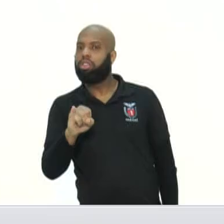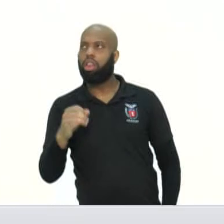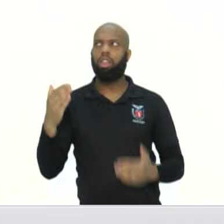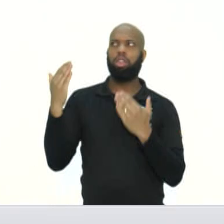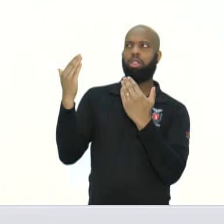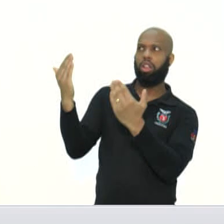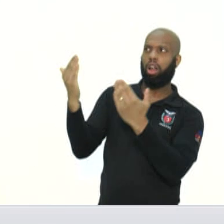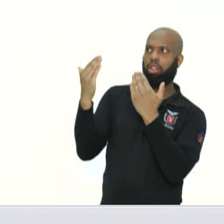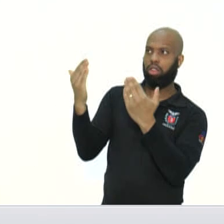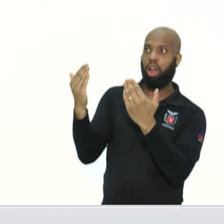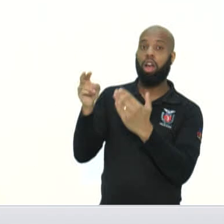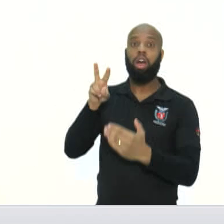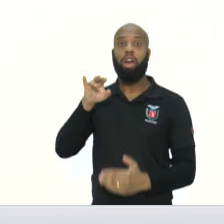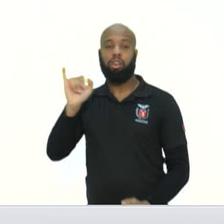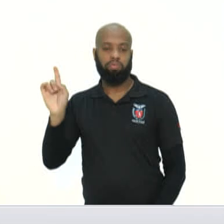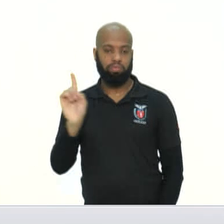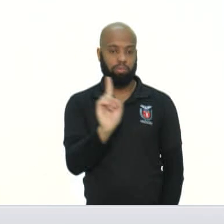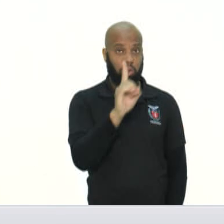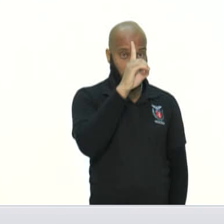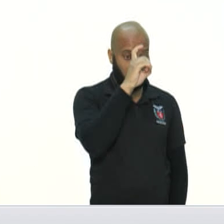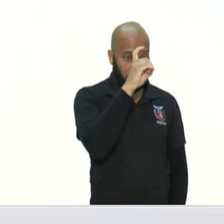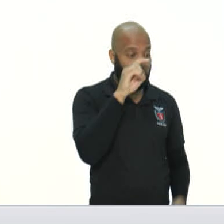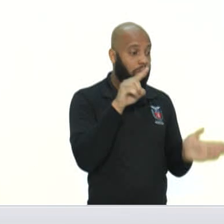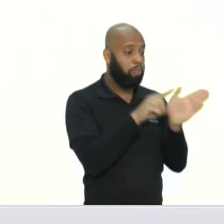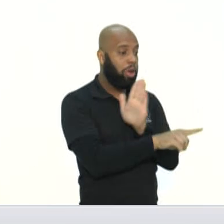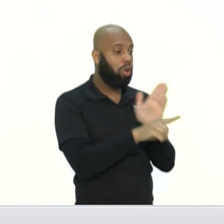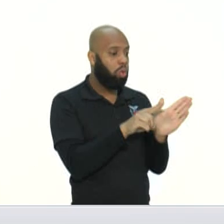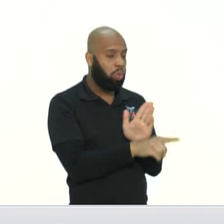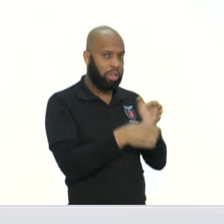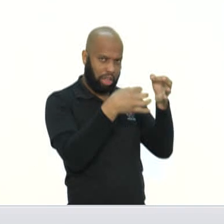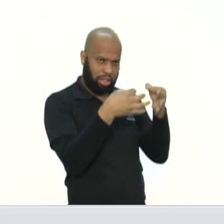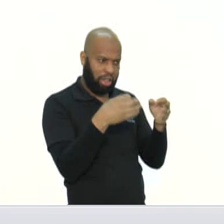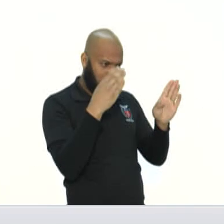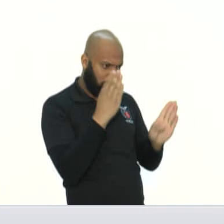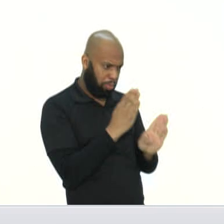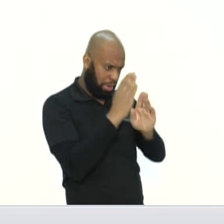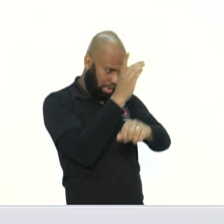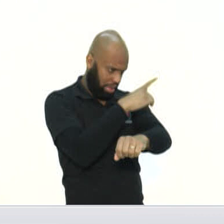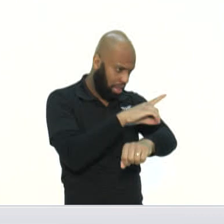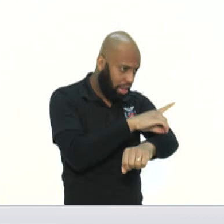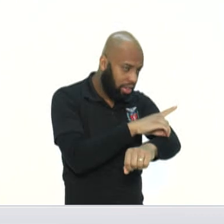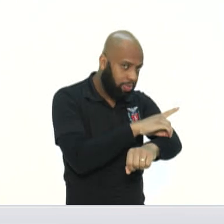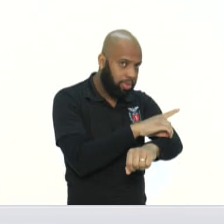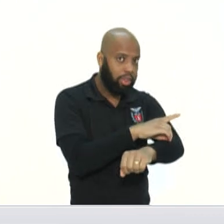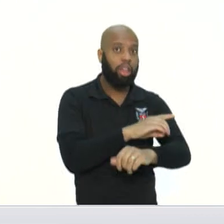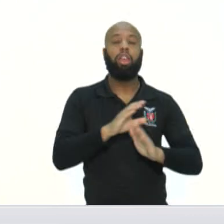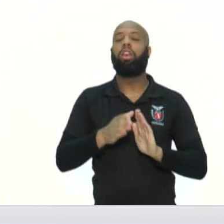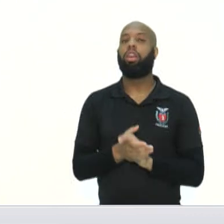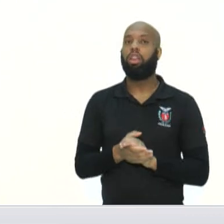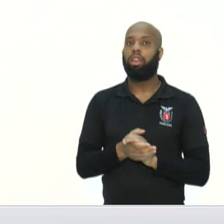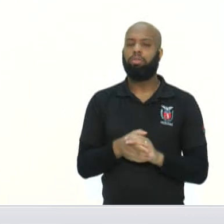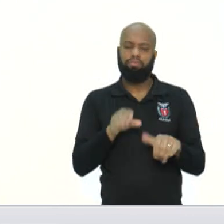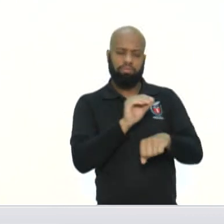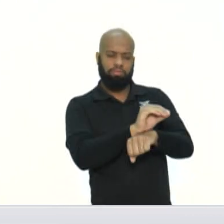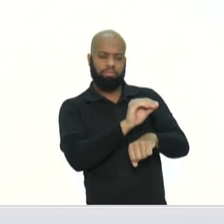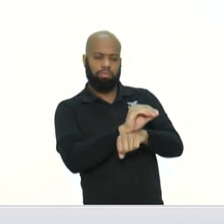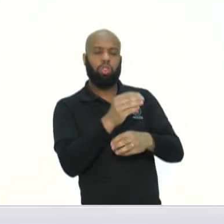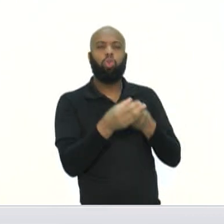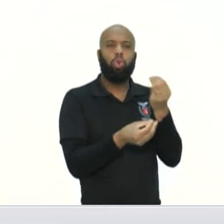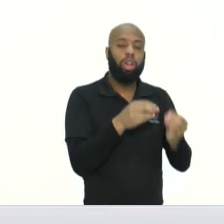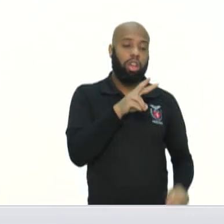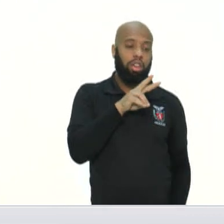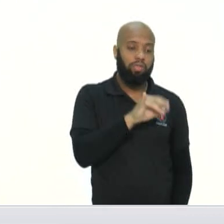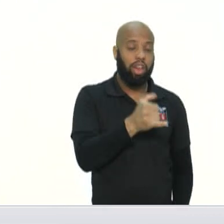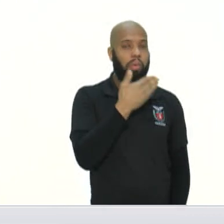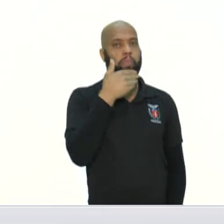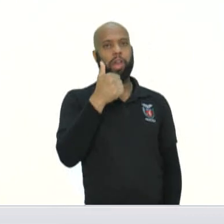fundamental procurar um profissional de saúde para o correto diagnóstico. A assistência em saúde é feita para aliviar